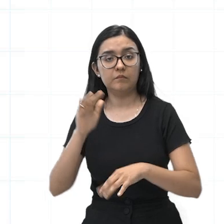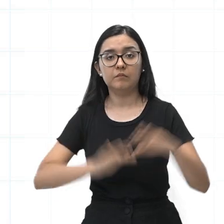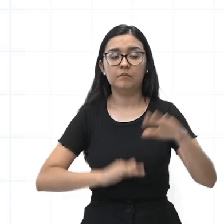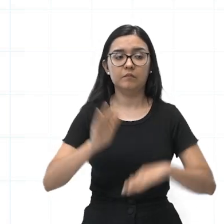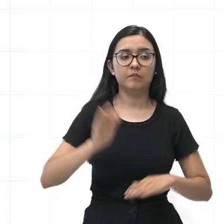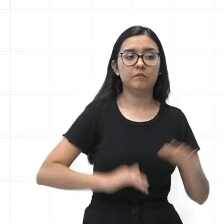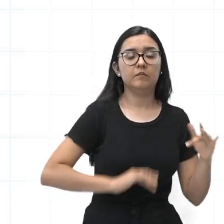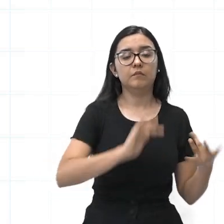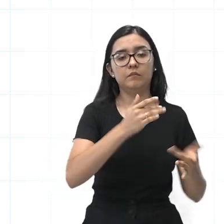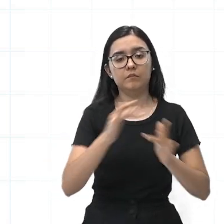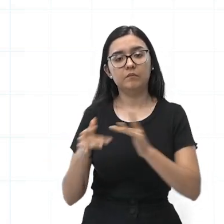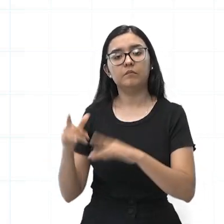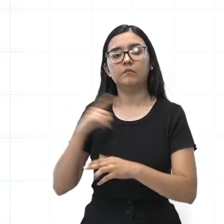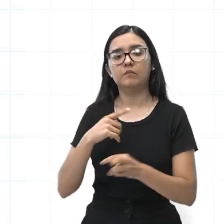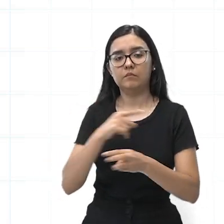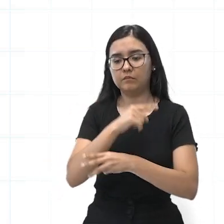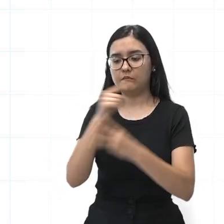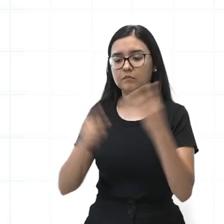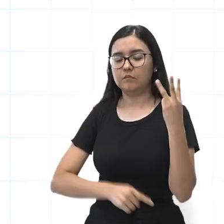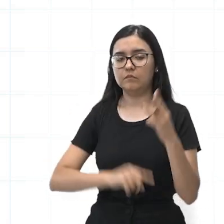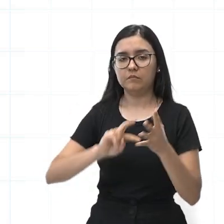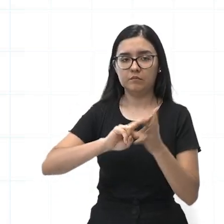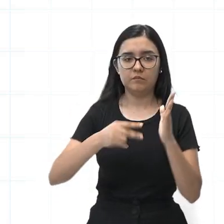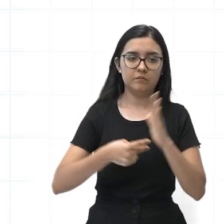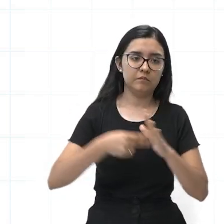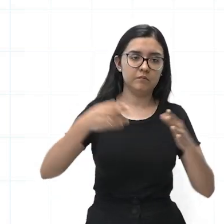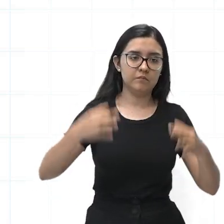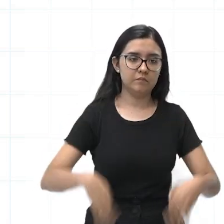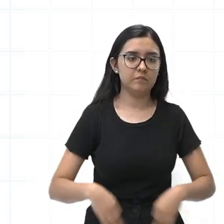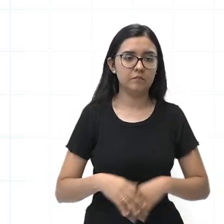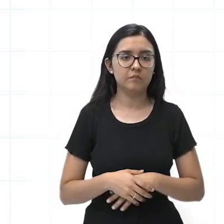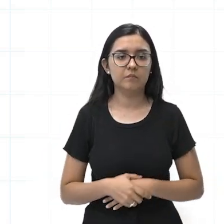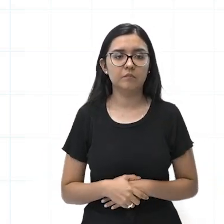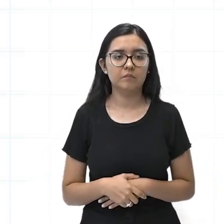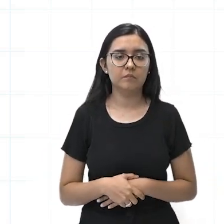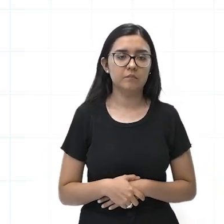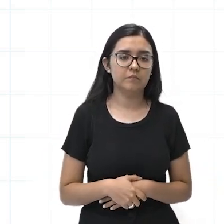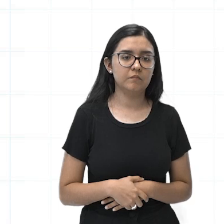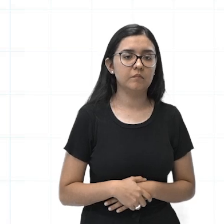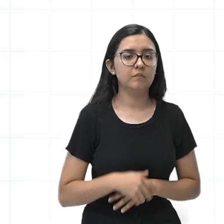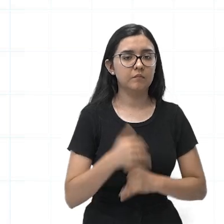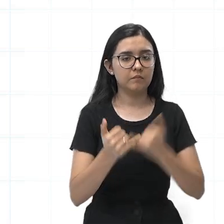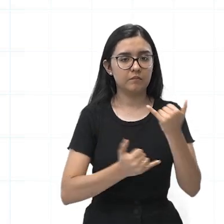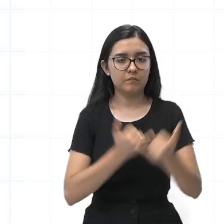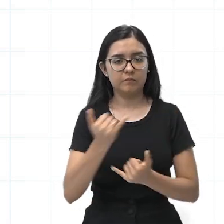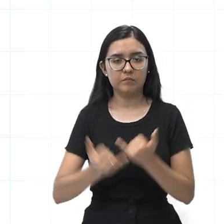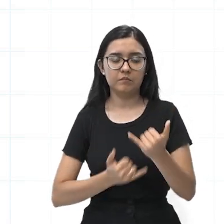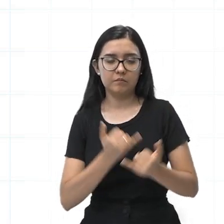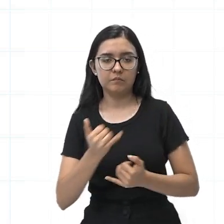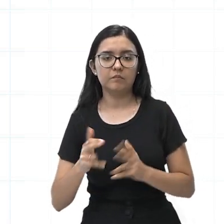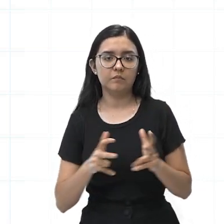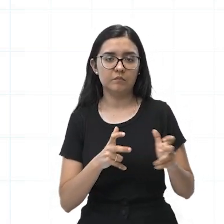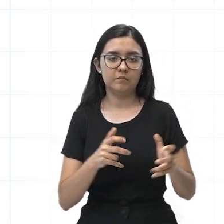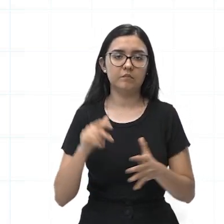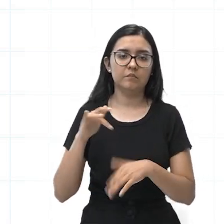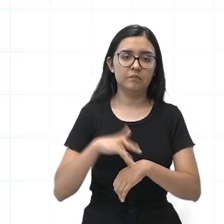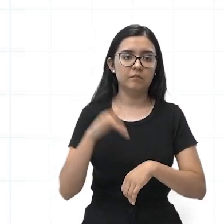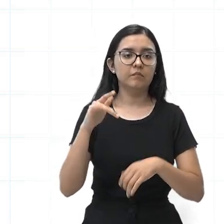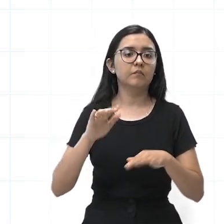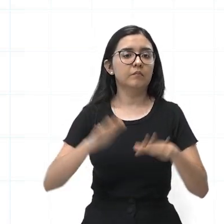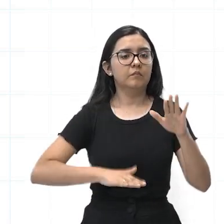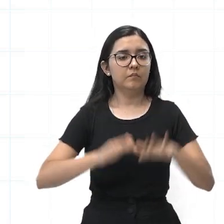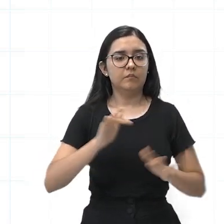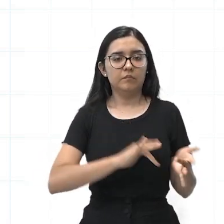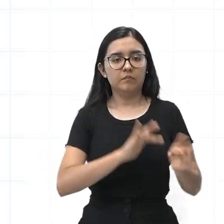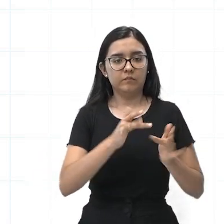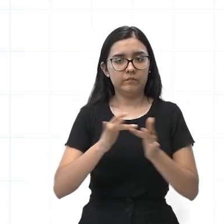do contexto, ele vai ter um desses significados aí, tá bom? To play, então, significa brincar, jogar ou tocar. Aí é o contexto que